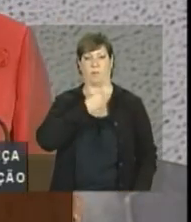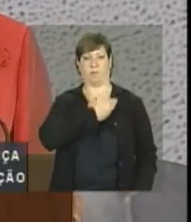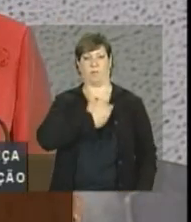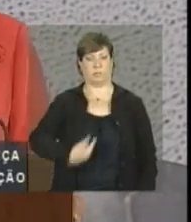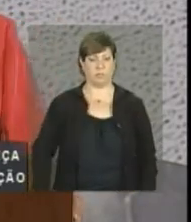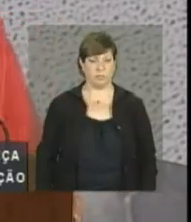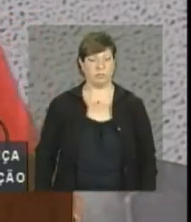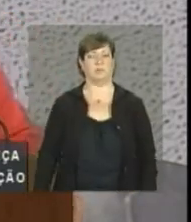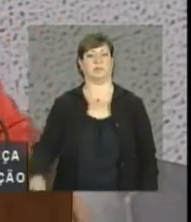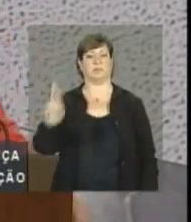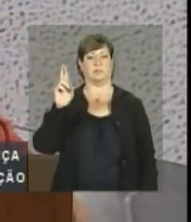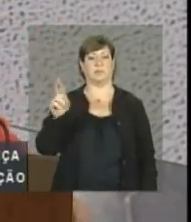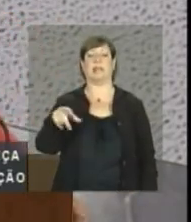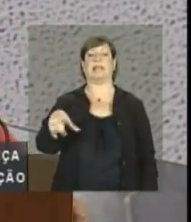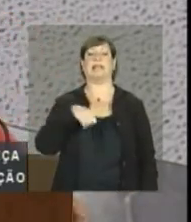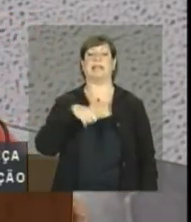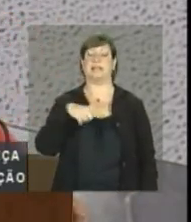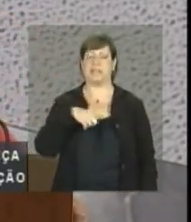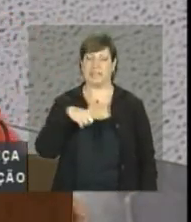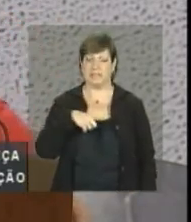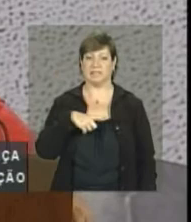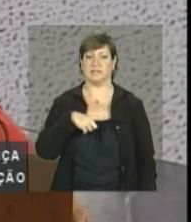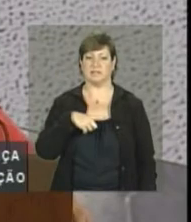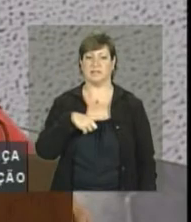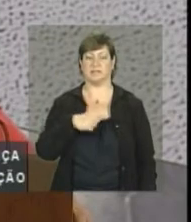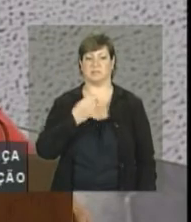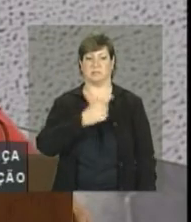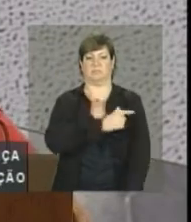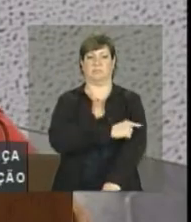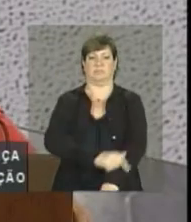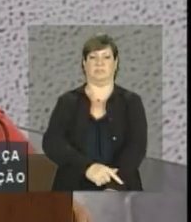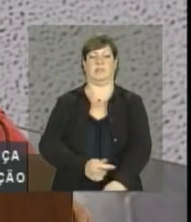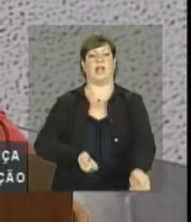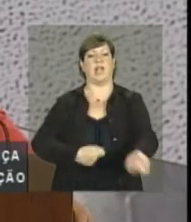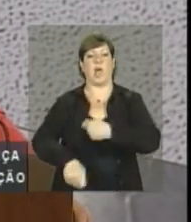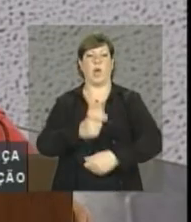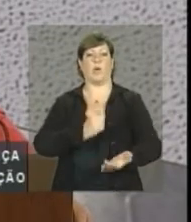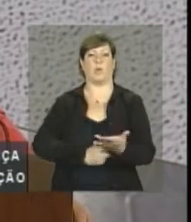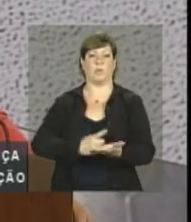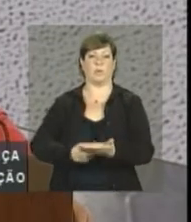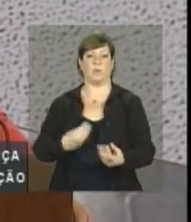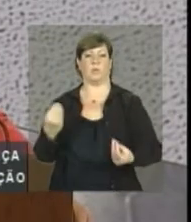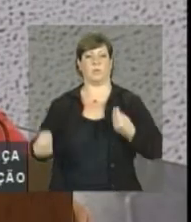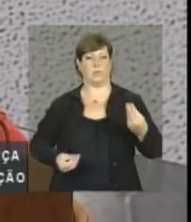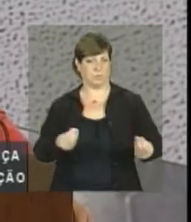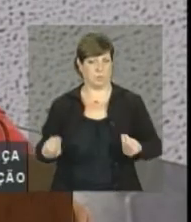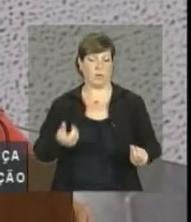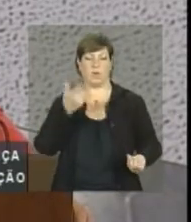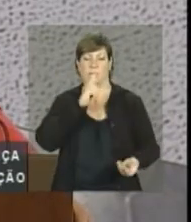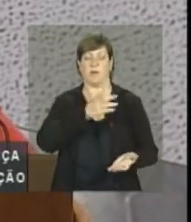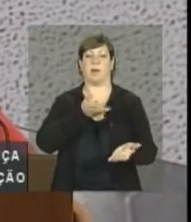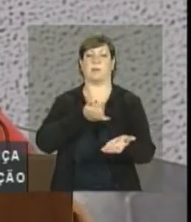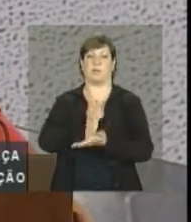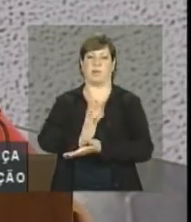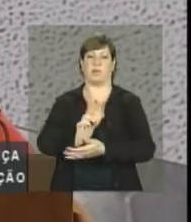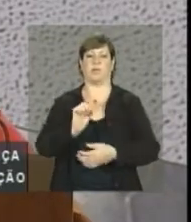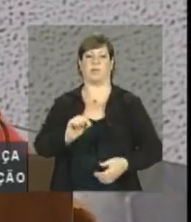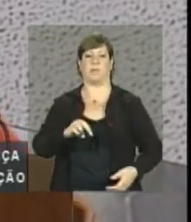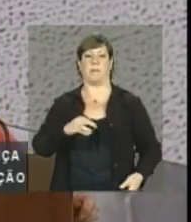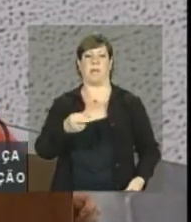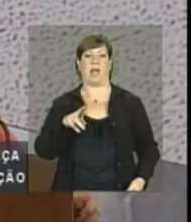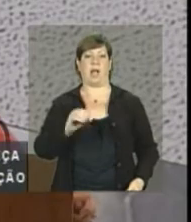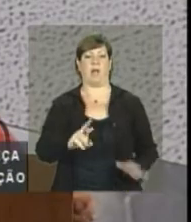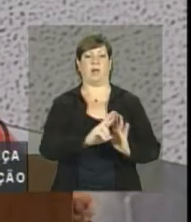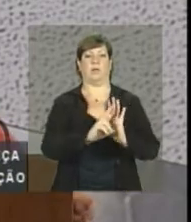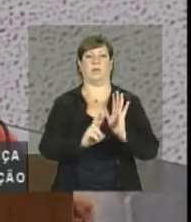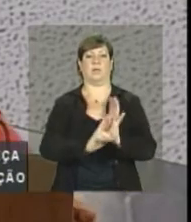responsável, ter uma posição digna na negociação e na aprovação do marco